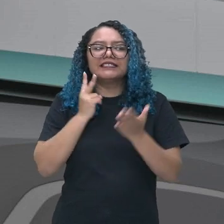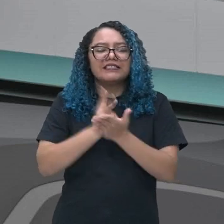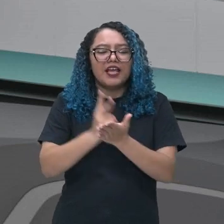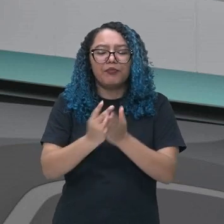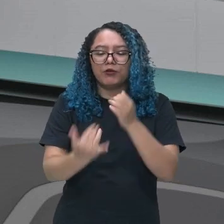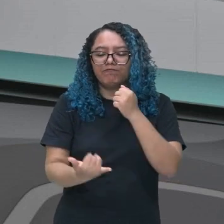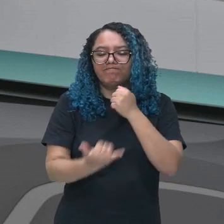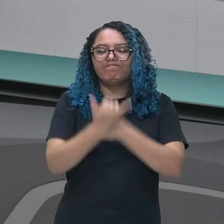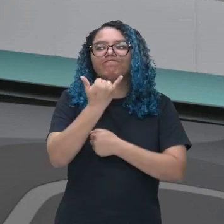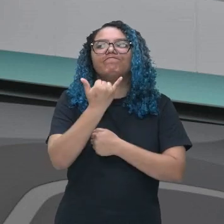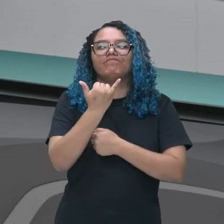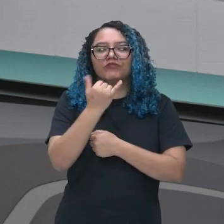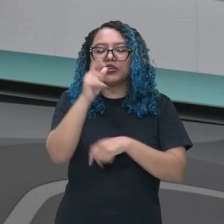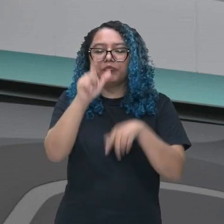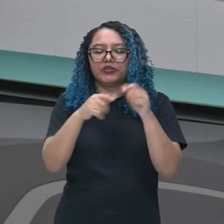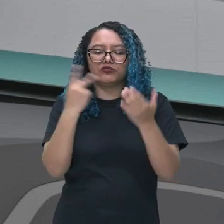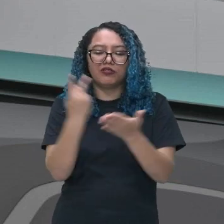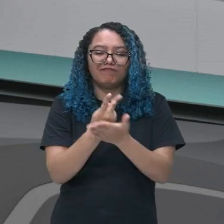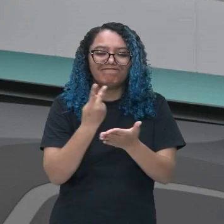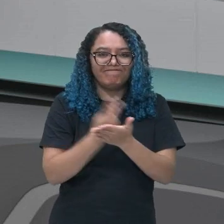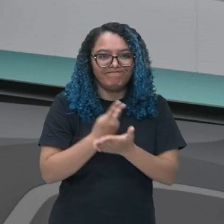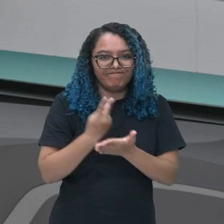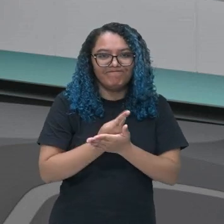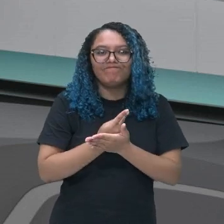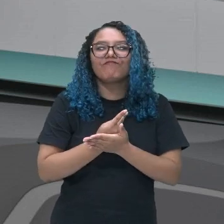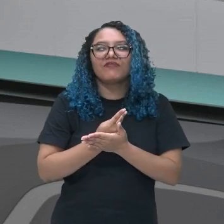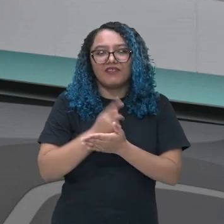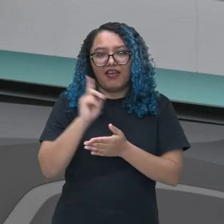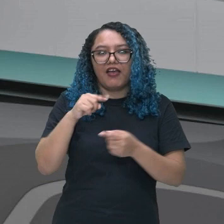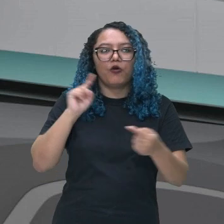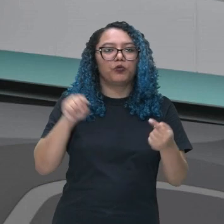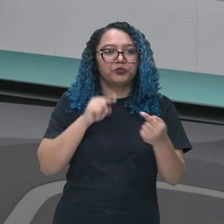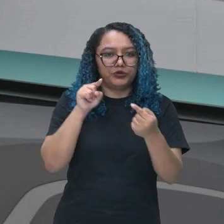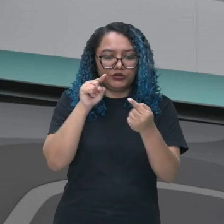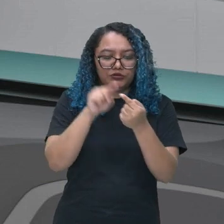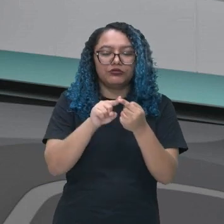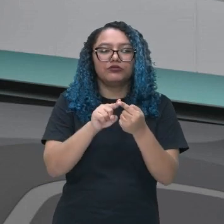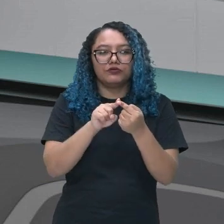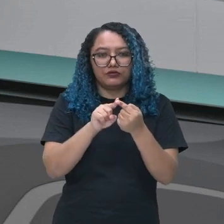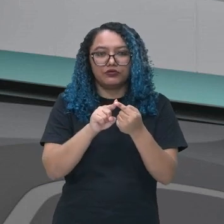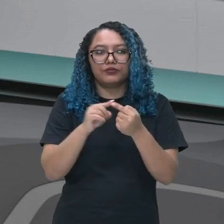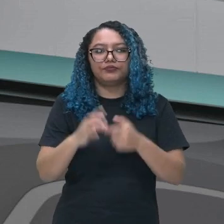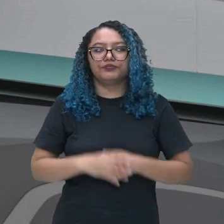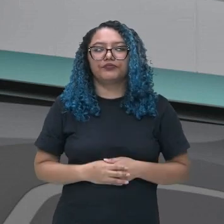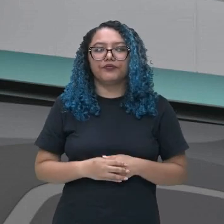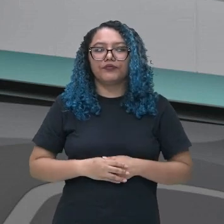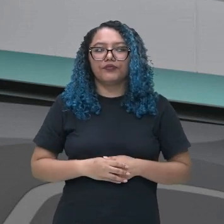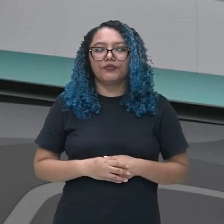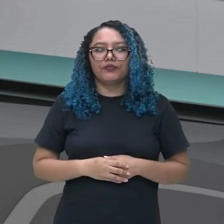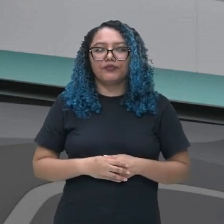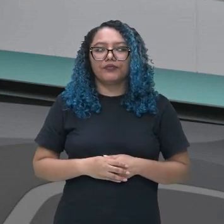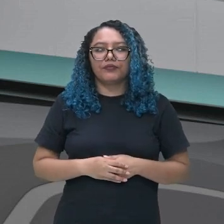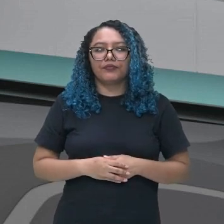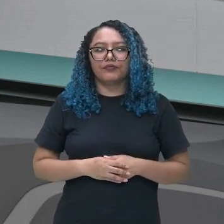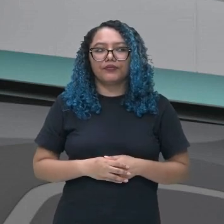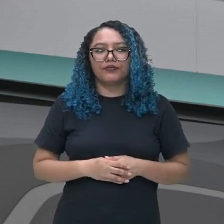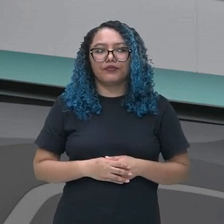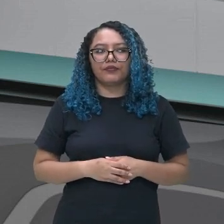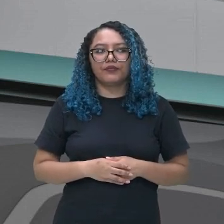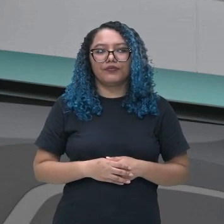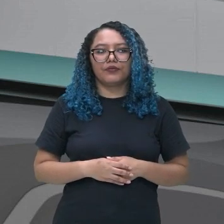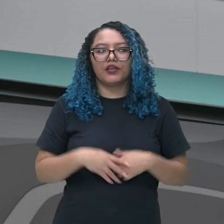erro, fazer as pessoas errarem mesmo, tá? Então, dentro das intenções de veicular esse tipo de notícia, temos as